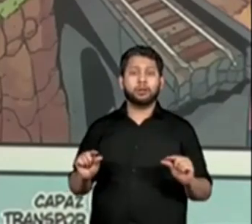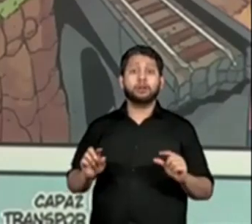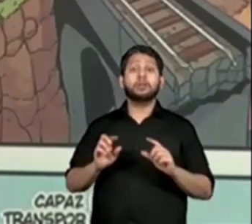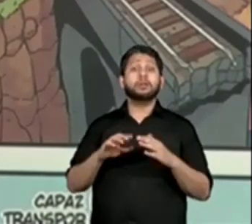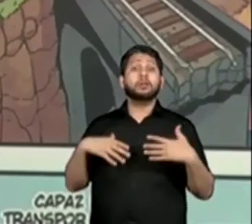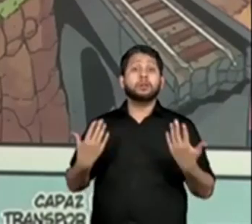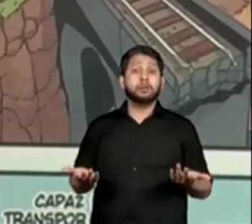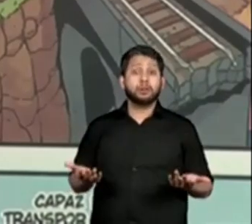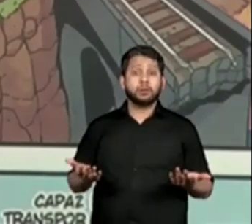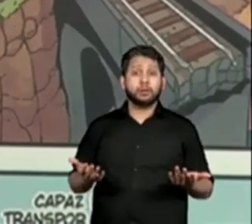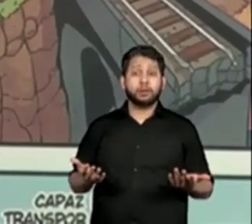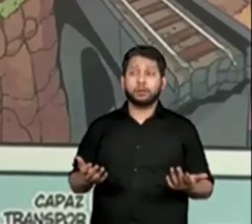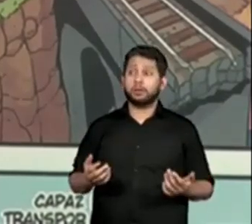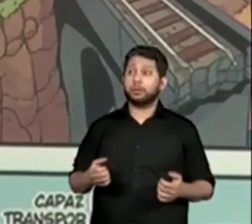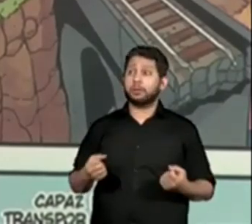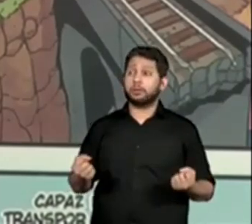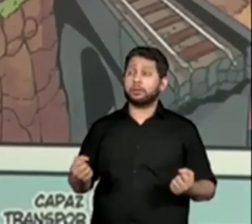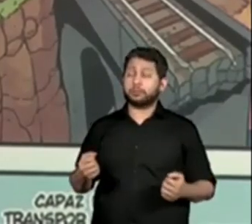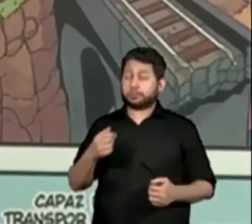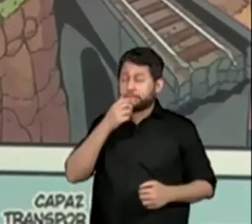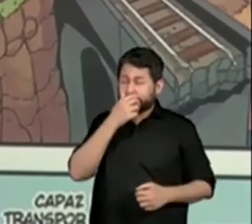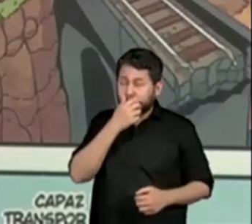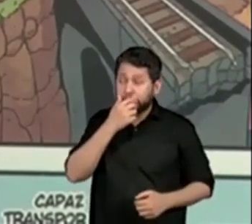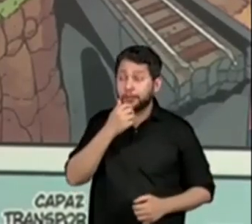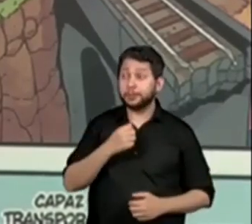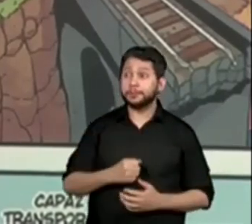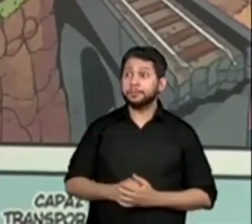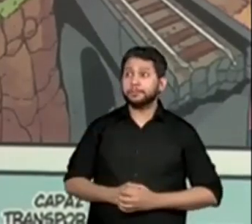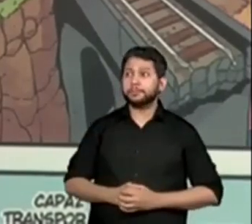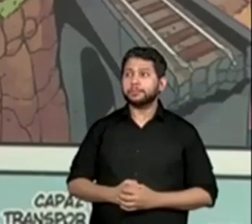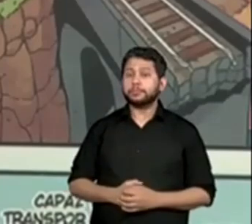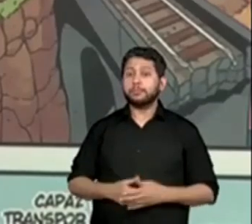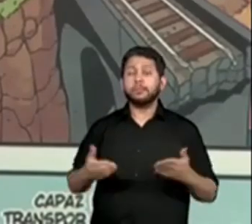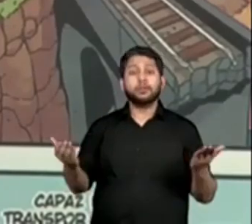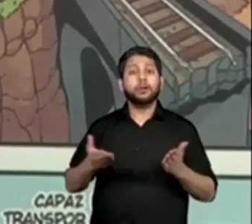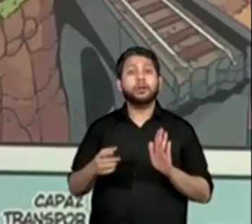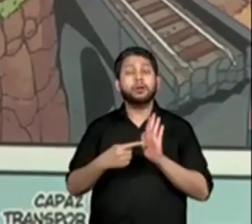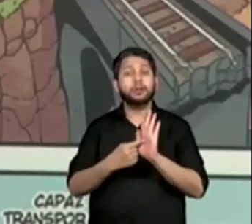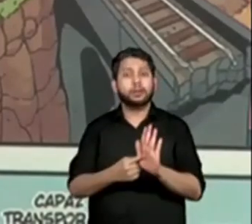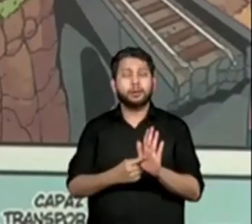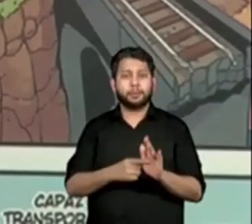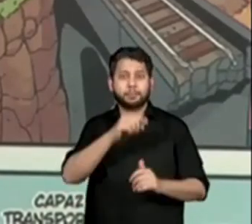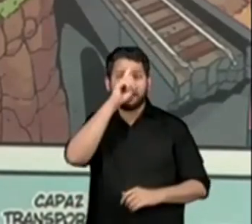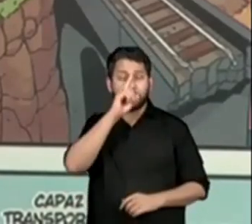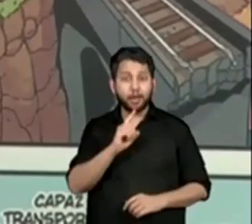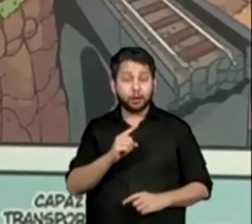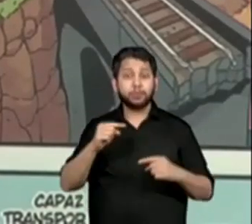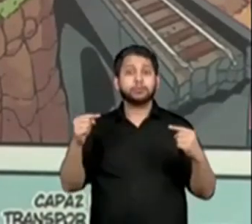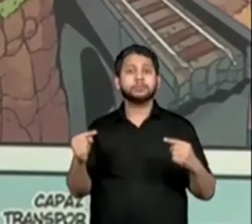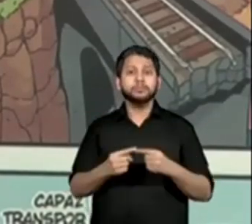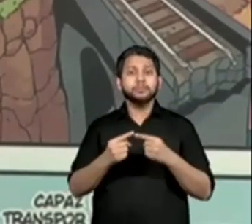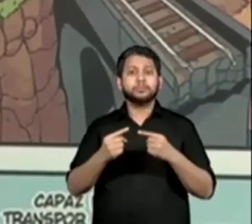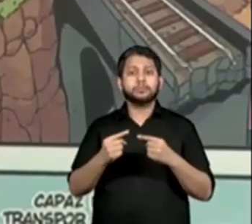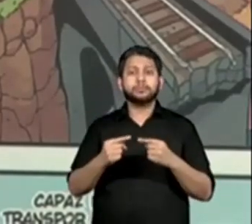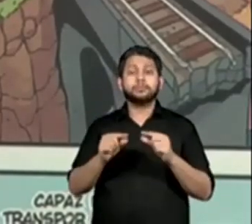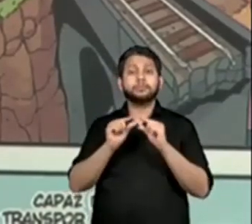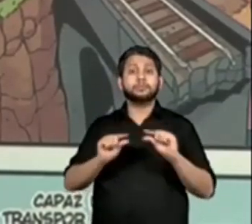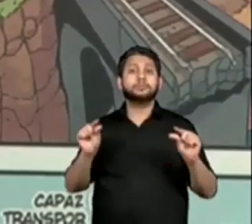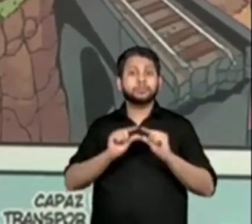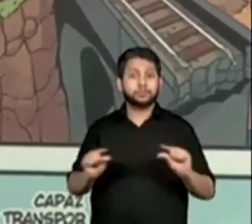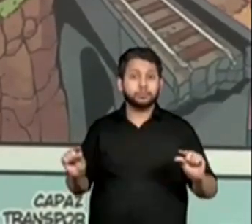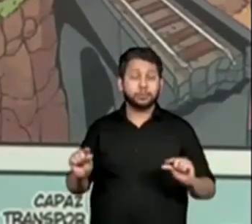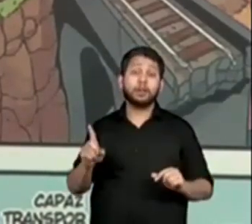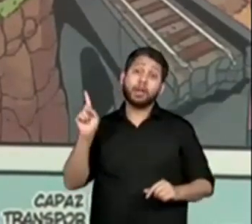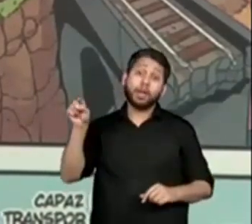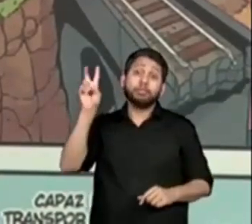nos verbais, o amarelo. Já ia confundir as cores agora. Nós vamos marcar de amarelo tudo que é verbal. Ah, o narrador,